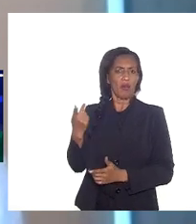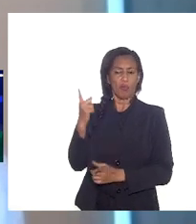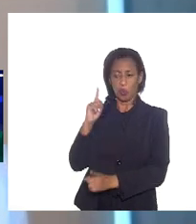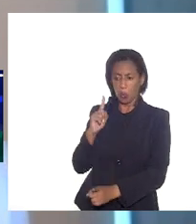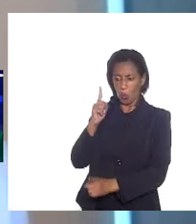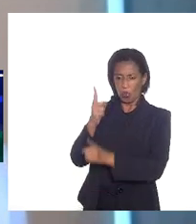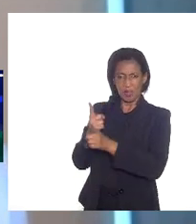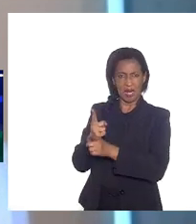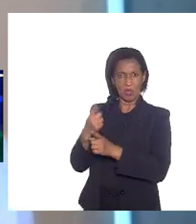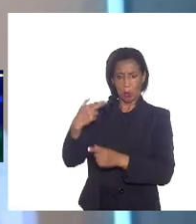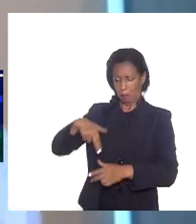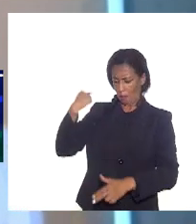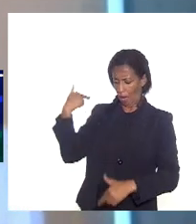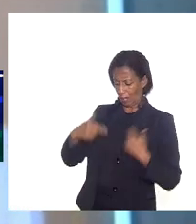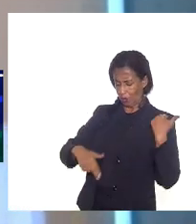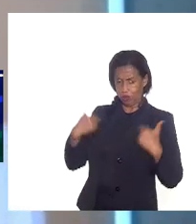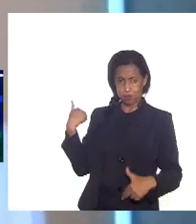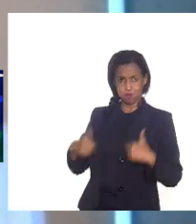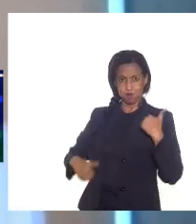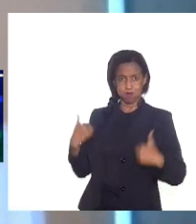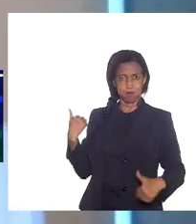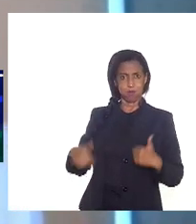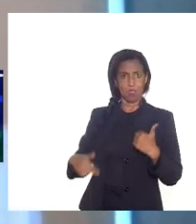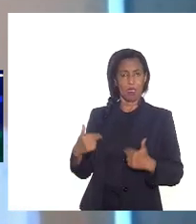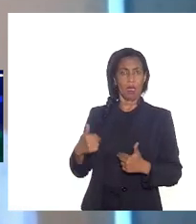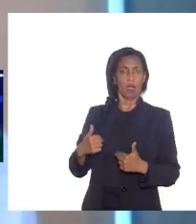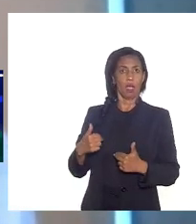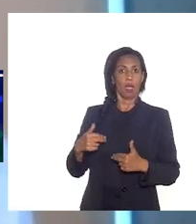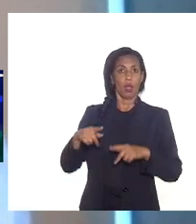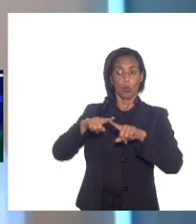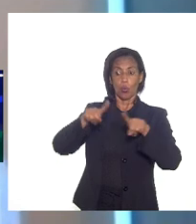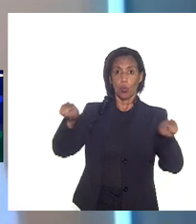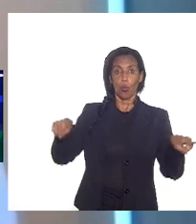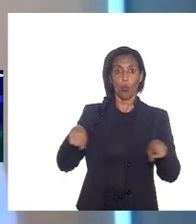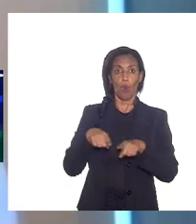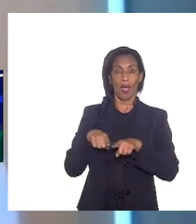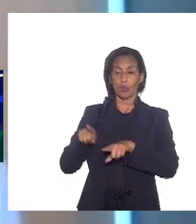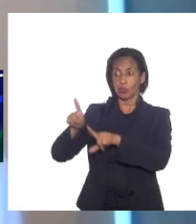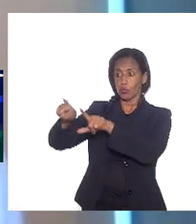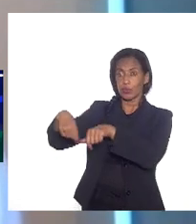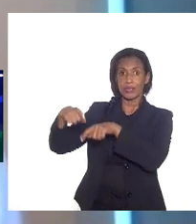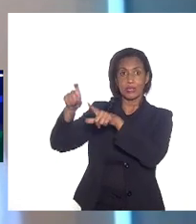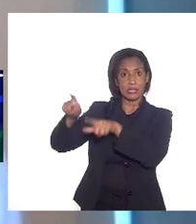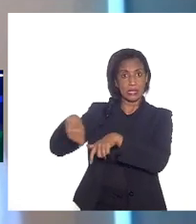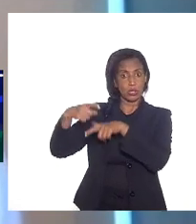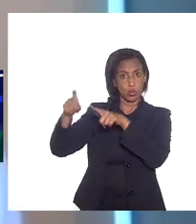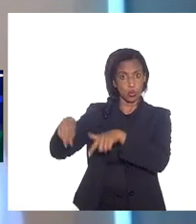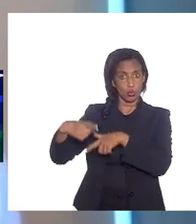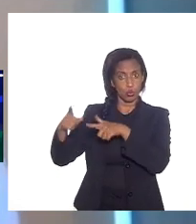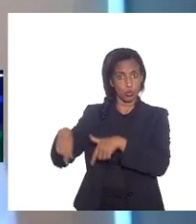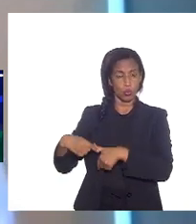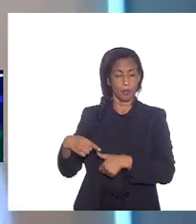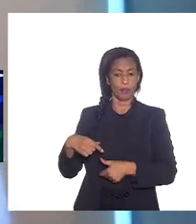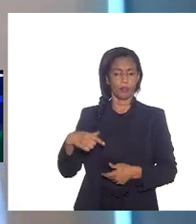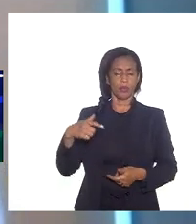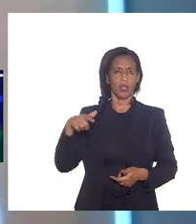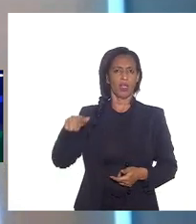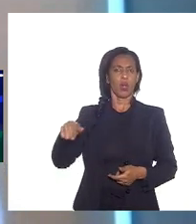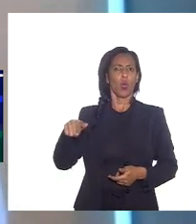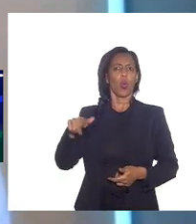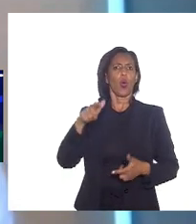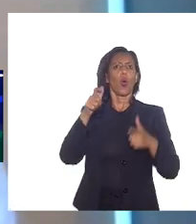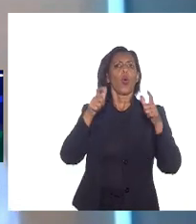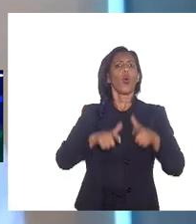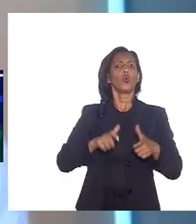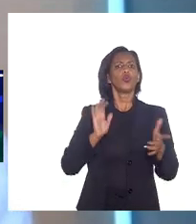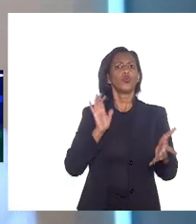agressão no quarto de um sítio no bairro Bracuí, onde o marido